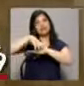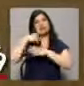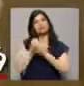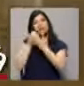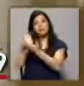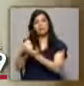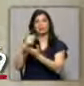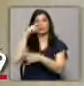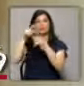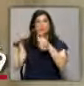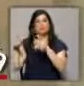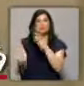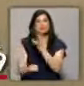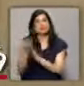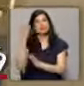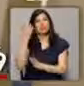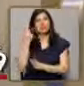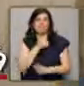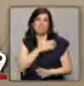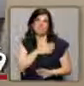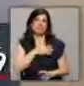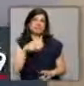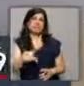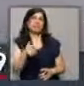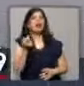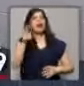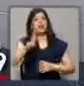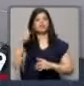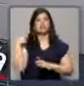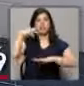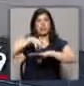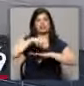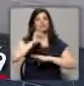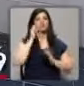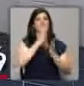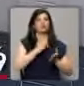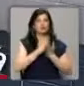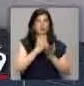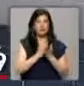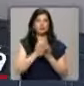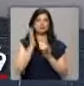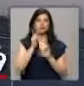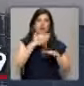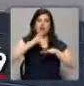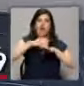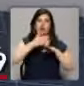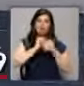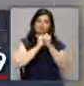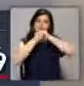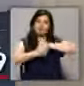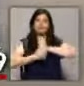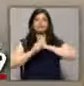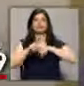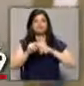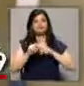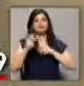empreendedores. Esta era uma antiga residência de estudantes, que foi toda ela reabilitada para poder